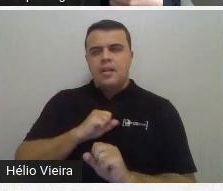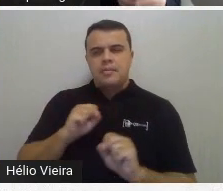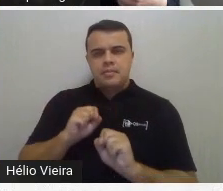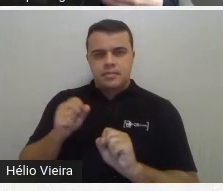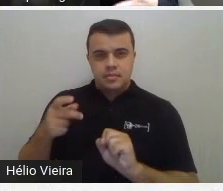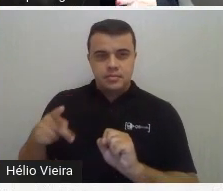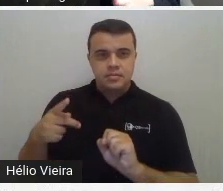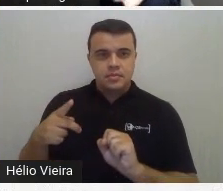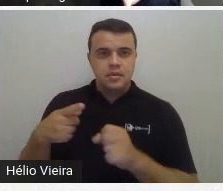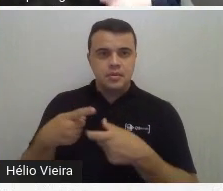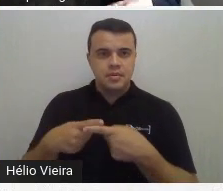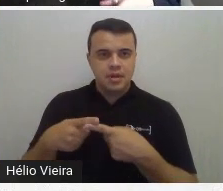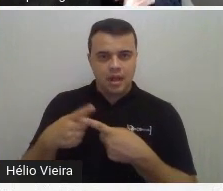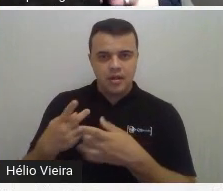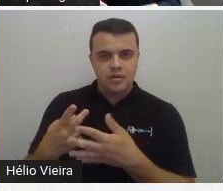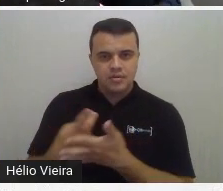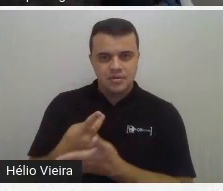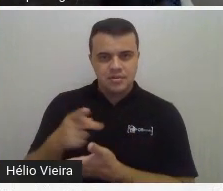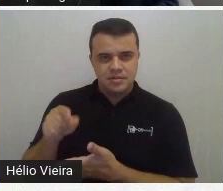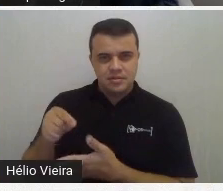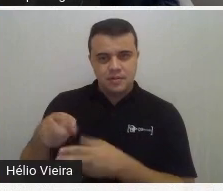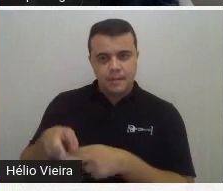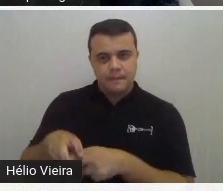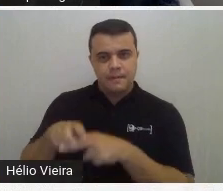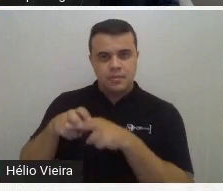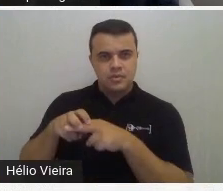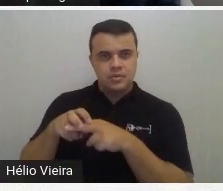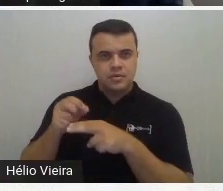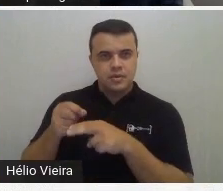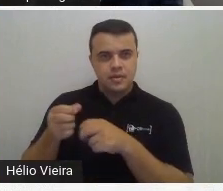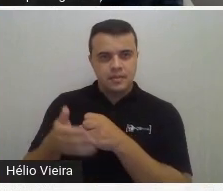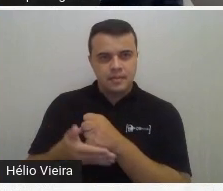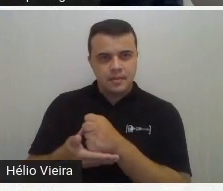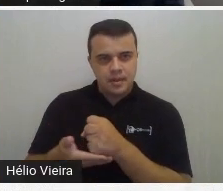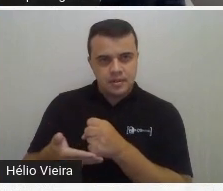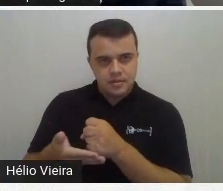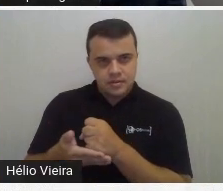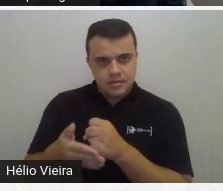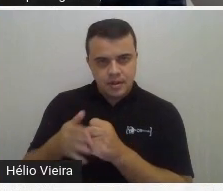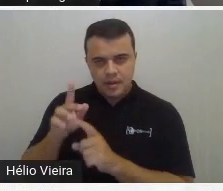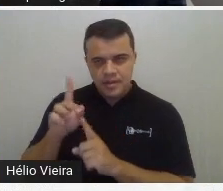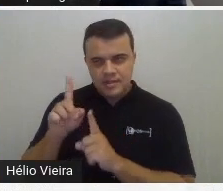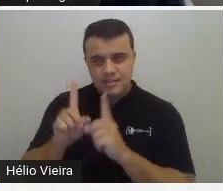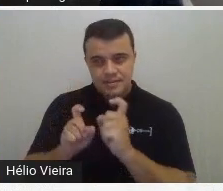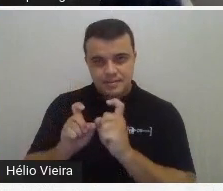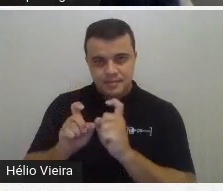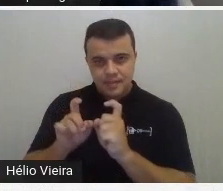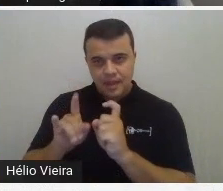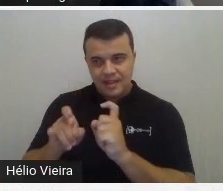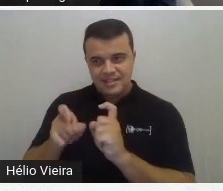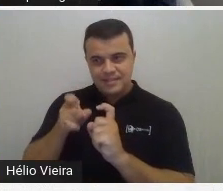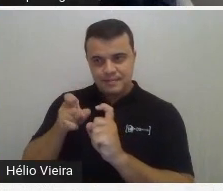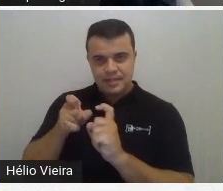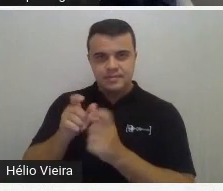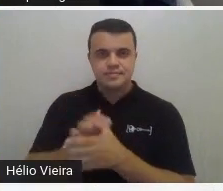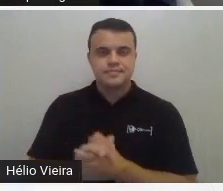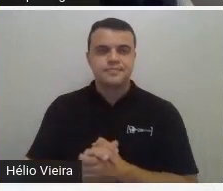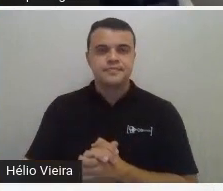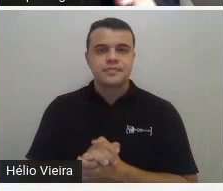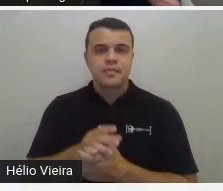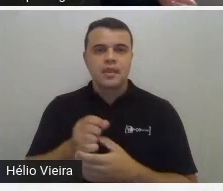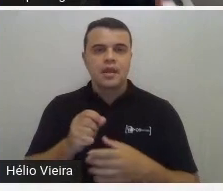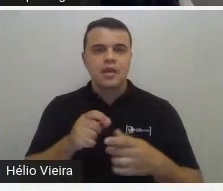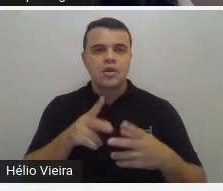né? E é considerado, então, por isso, base para o expressionismo. Aqui o quarto em